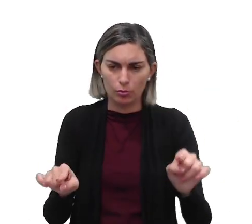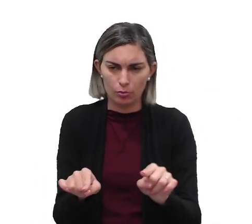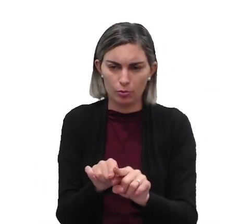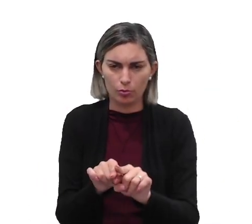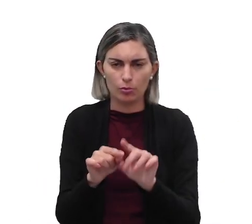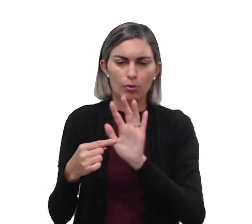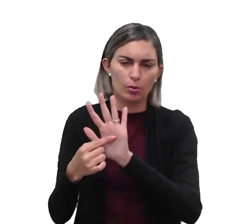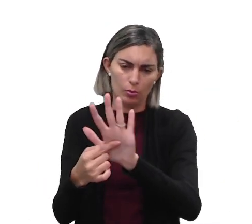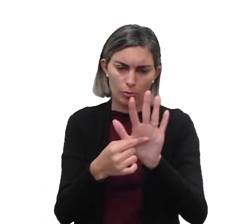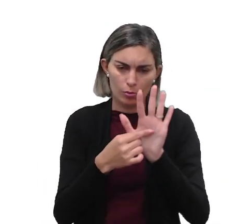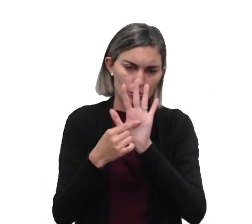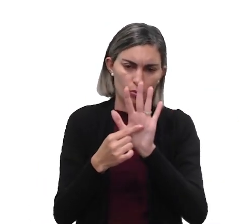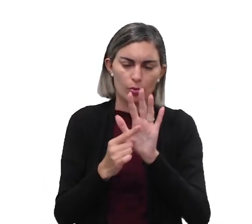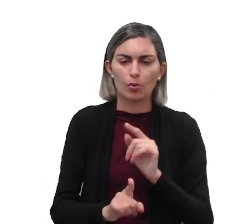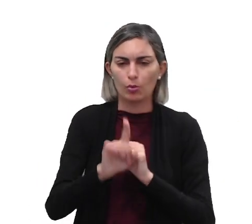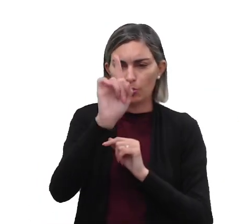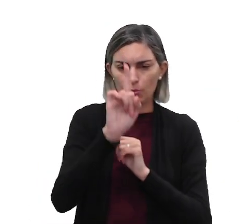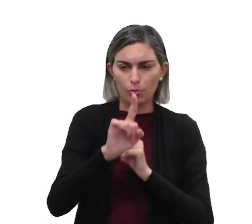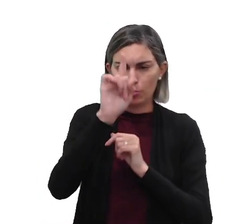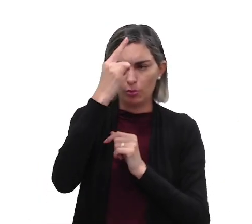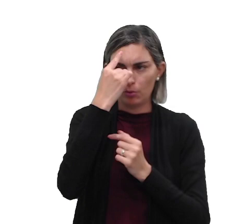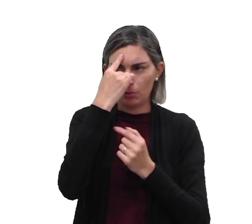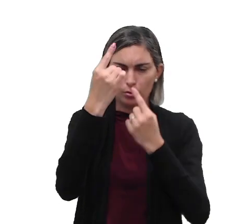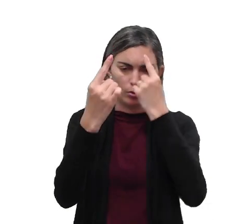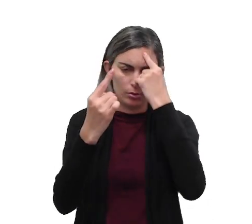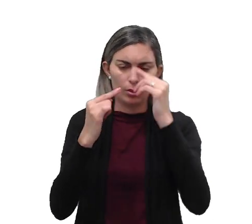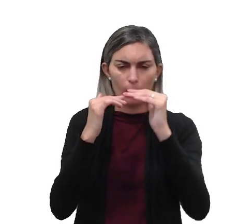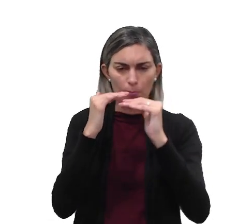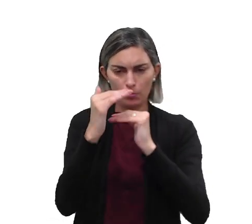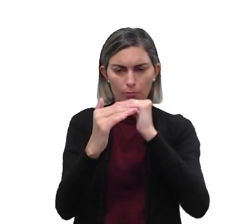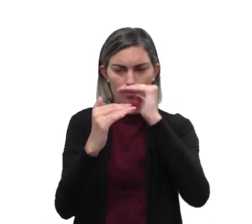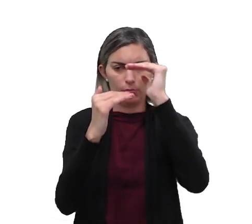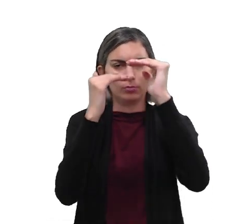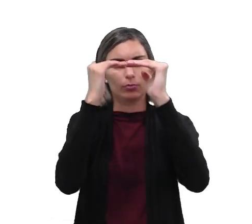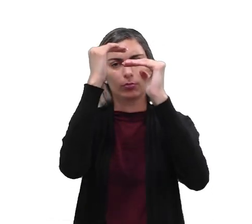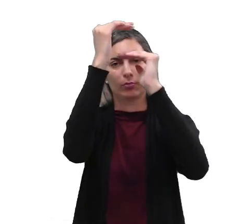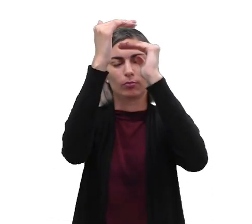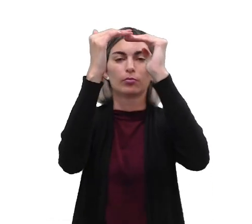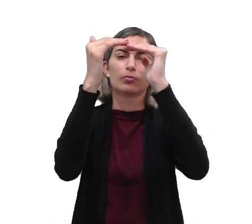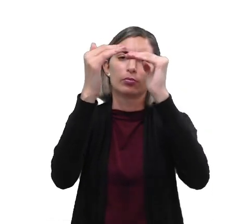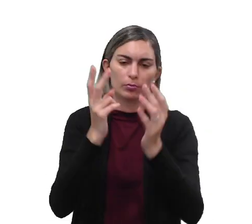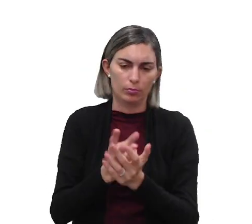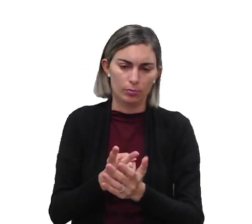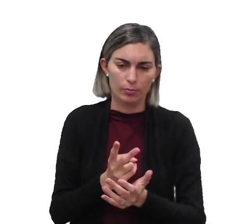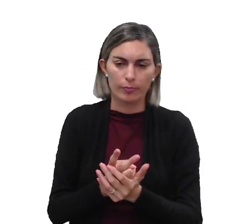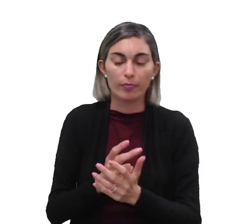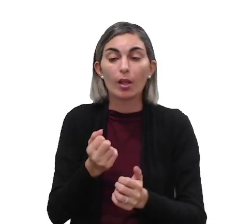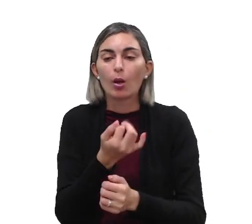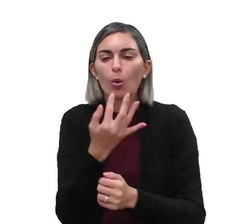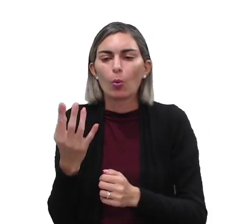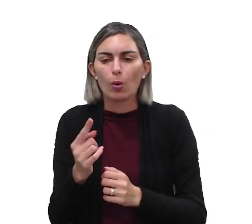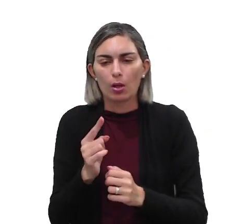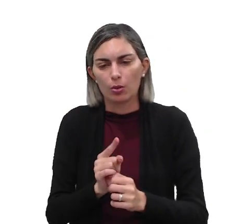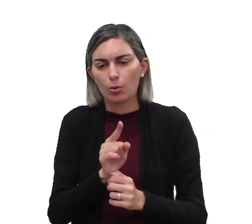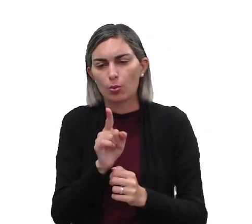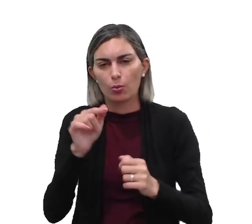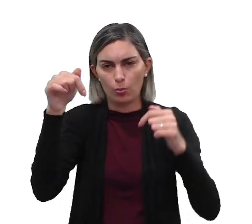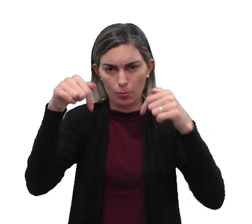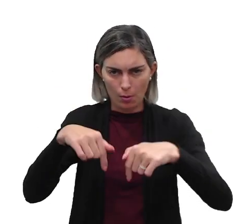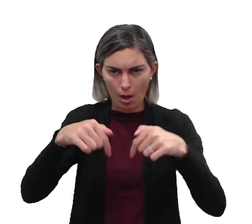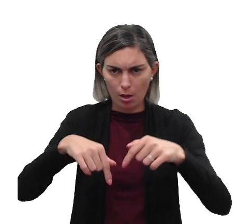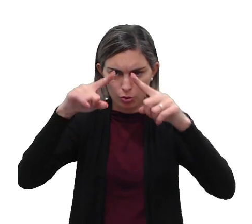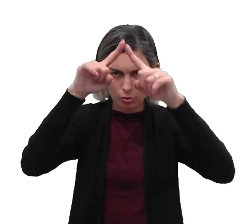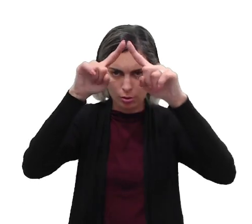estão apontados para cima, trazem a ideia de evolução, crescimento e estabilidade. E quando estão apontados para